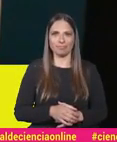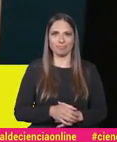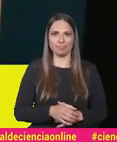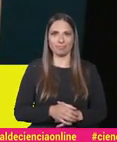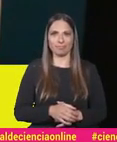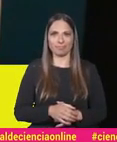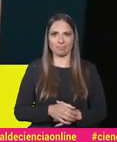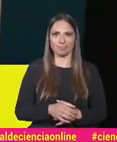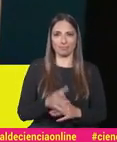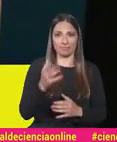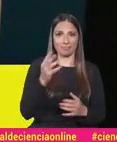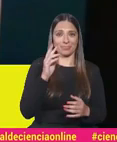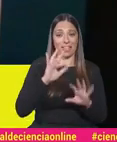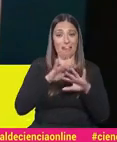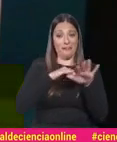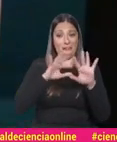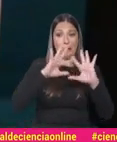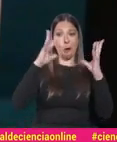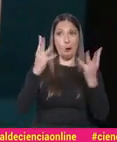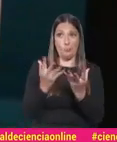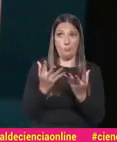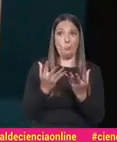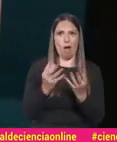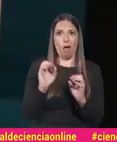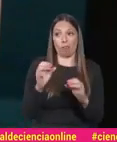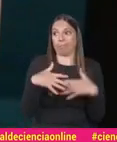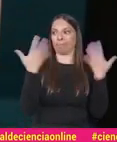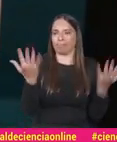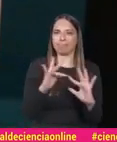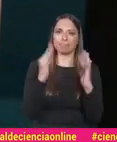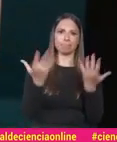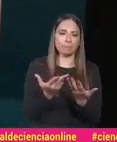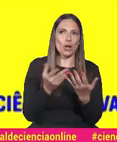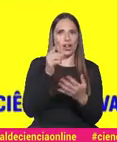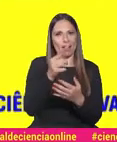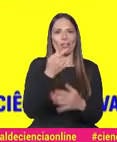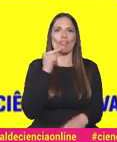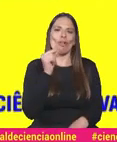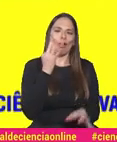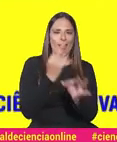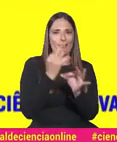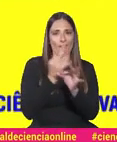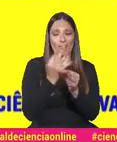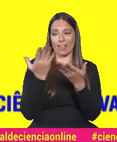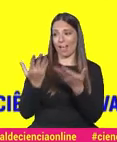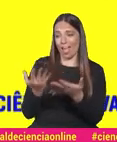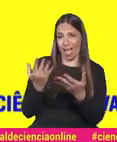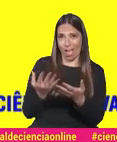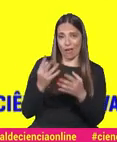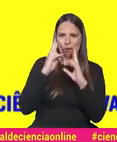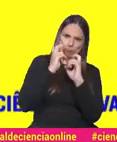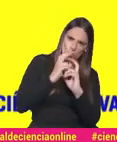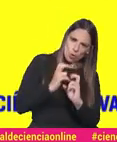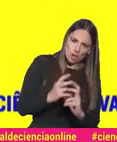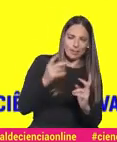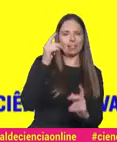a fazer bolas porque, ora bolas, é Ciência em Palco é o nome do espetáculo que temos agora no Exploratório.